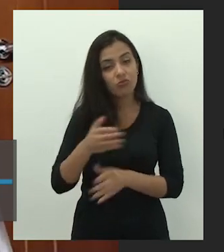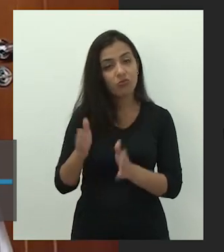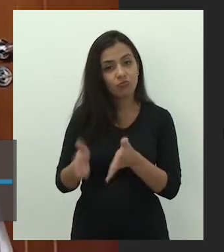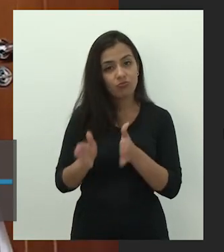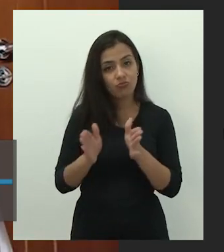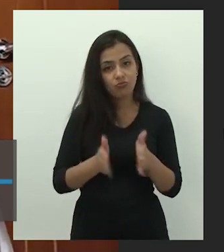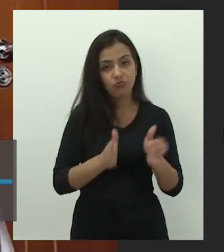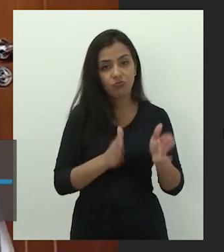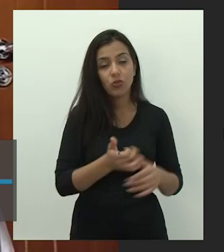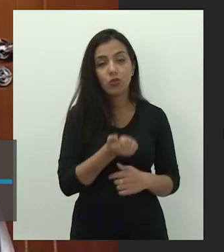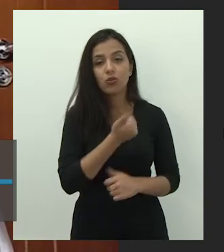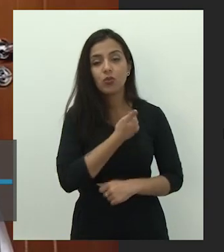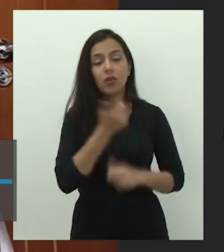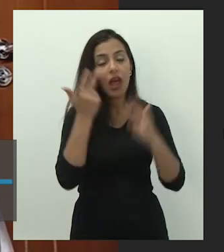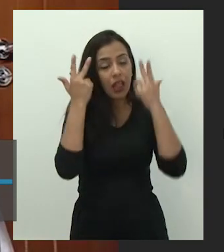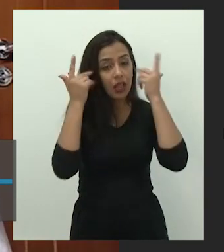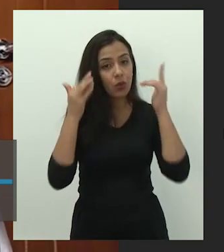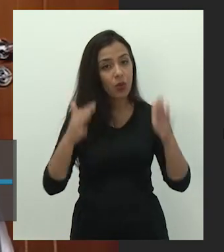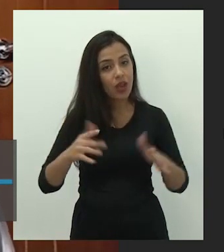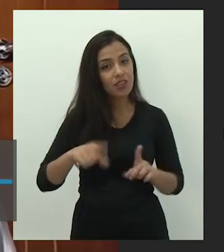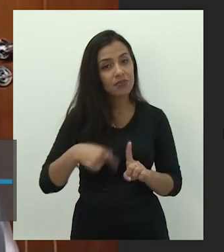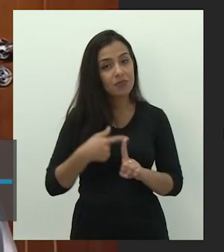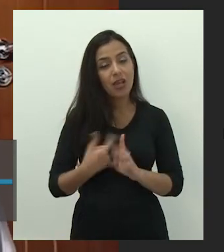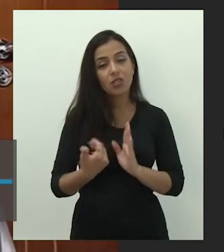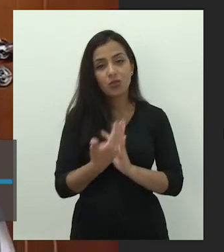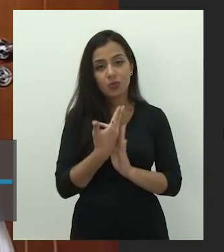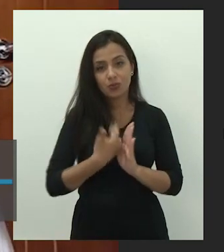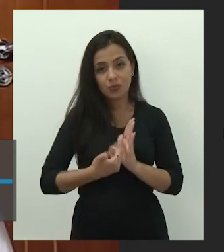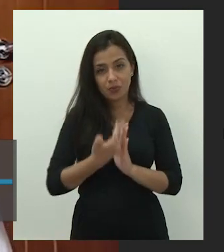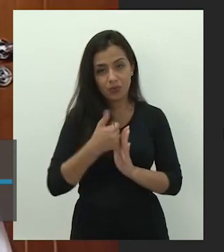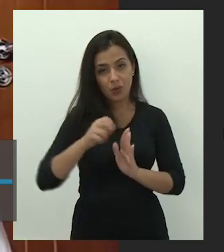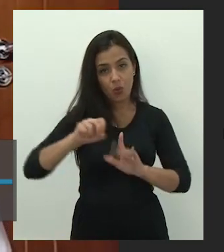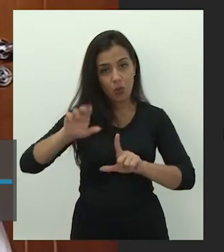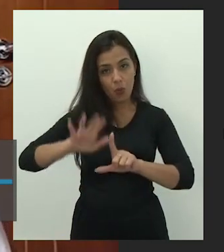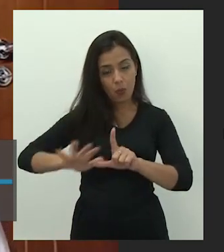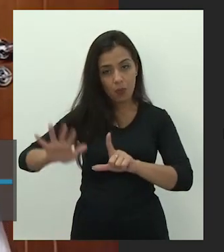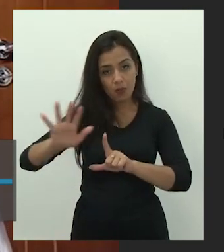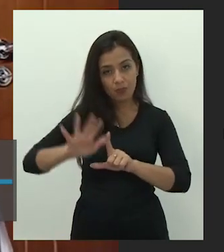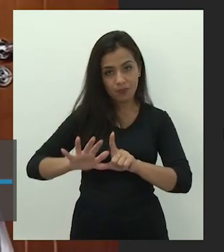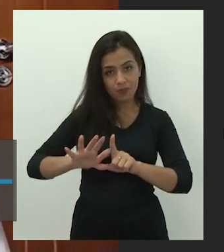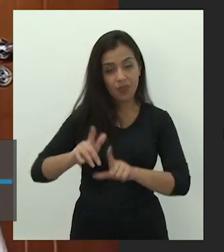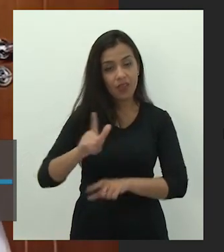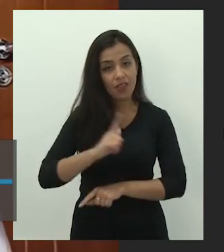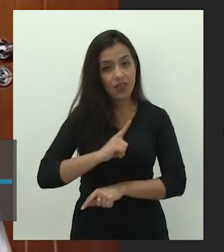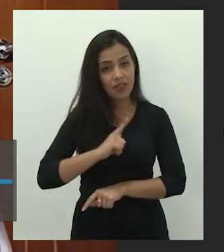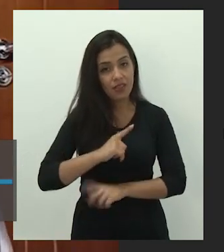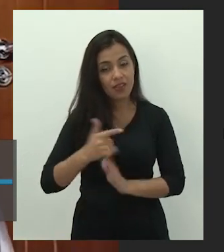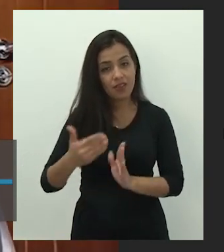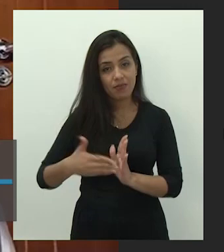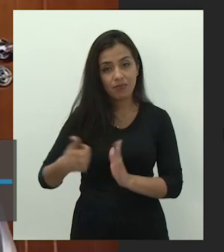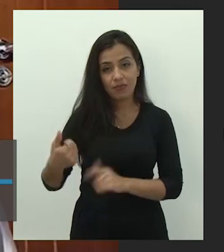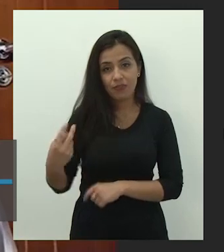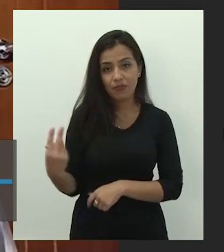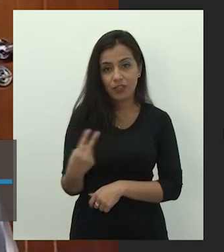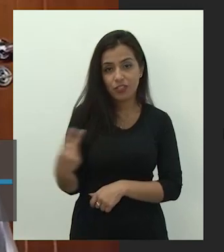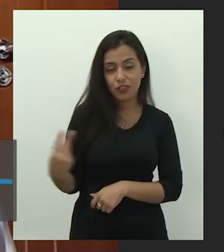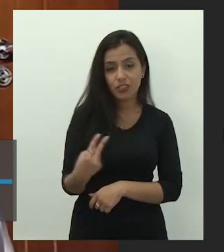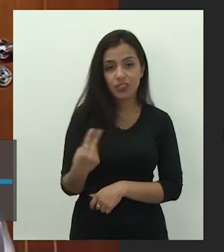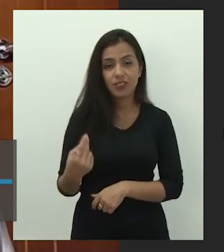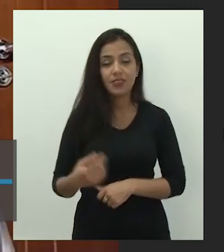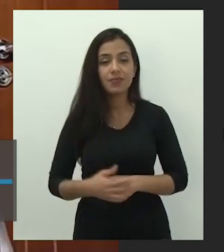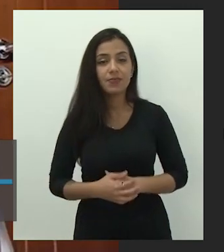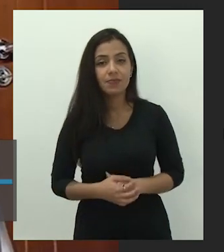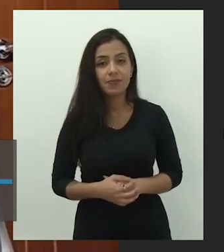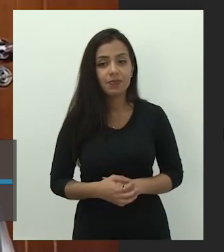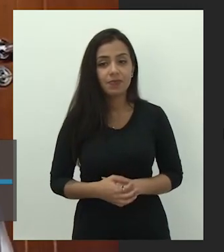números naturais, objetos ou figuras. Ela se encontra nas sequências 22 e 27. Na página